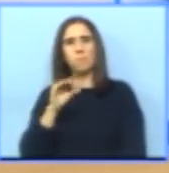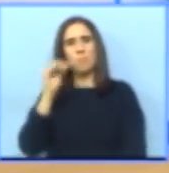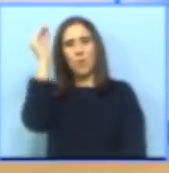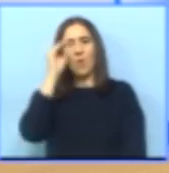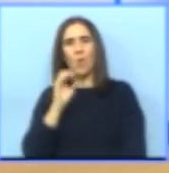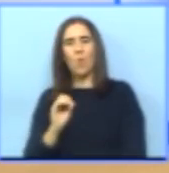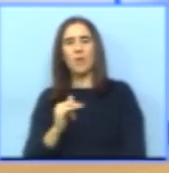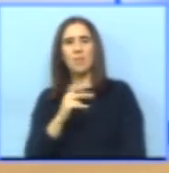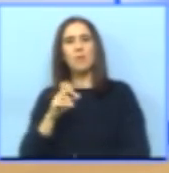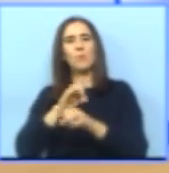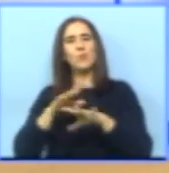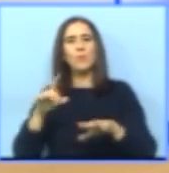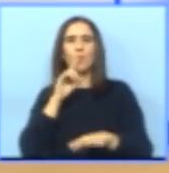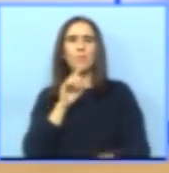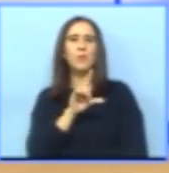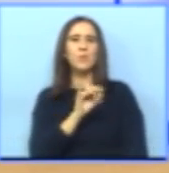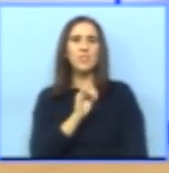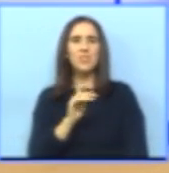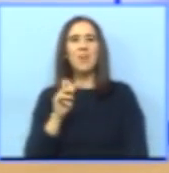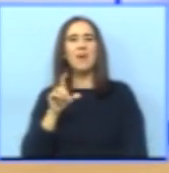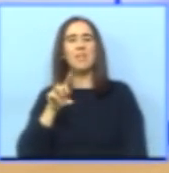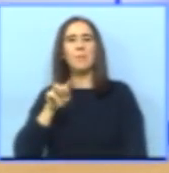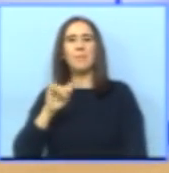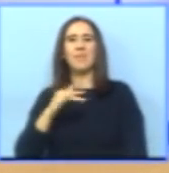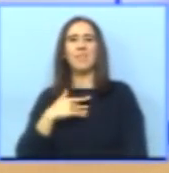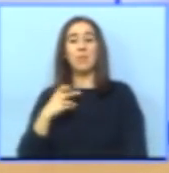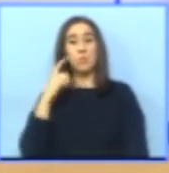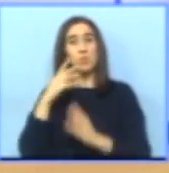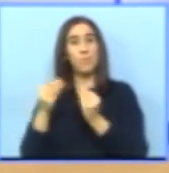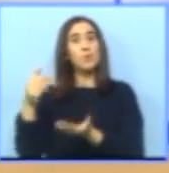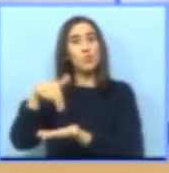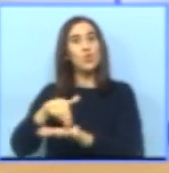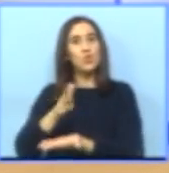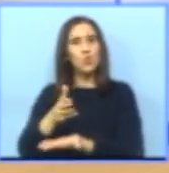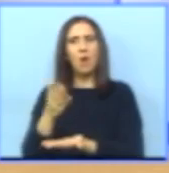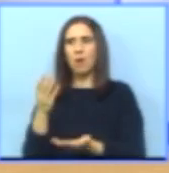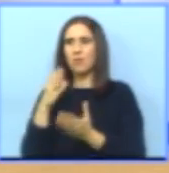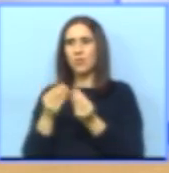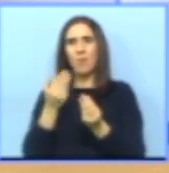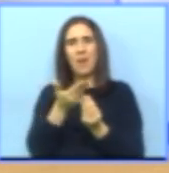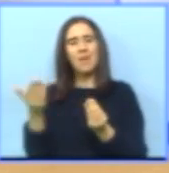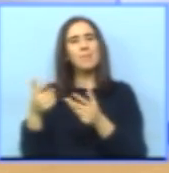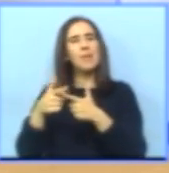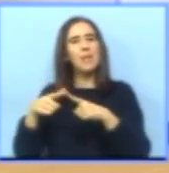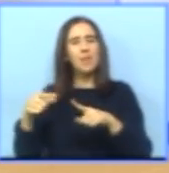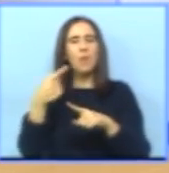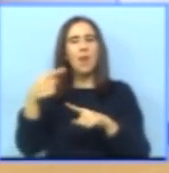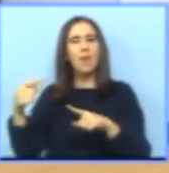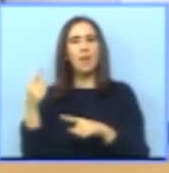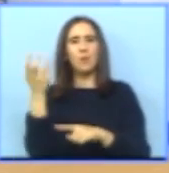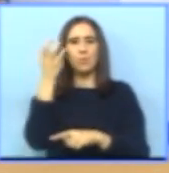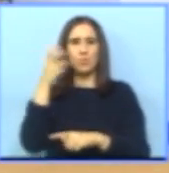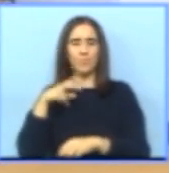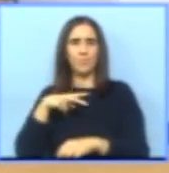hospital, chama-se Hospital Luís Almeida. Portanto, eu já estive no Japão e, de facto, não é difícil encontrar no Japão, até na própria língua, elementos da cultura